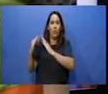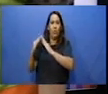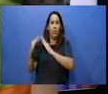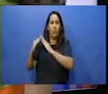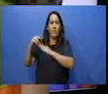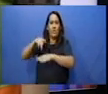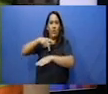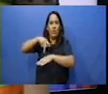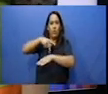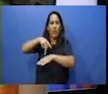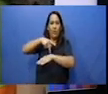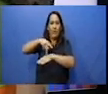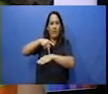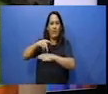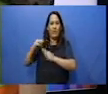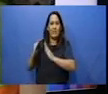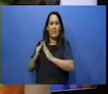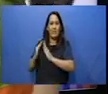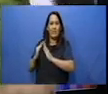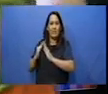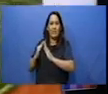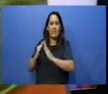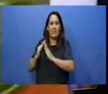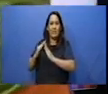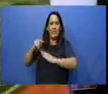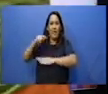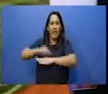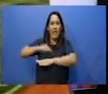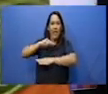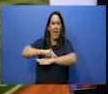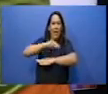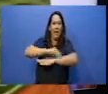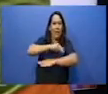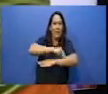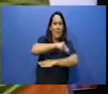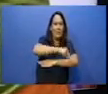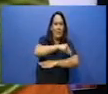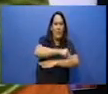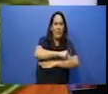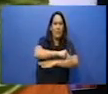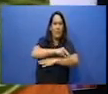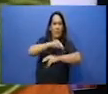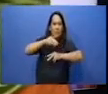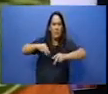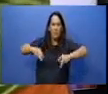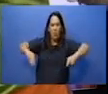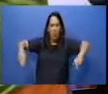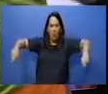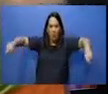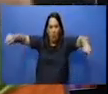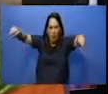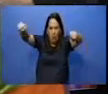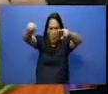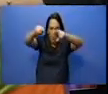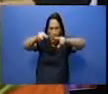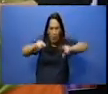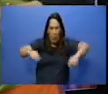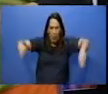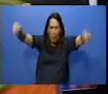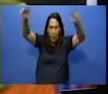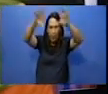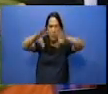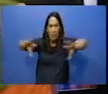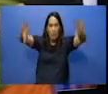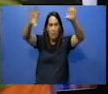do Paraguai. E aí os gafanhotos fizeram uma nuvem gigantesca, com milhões e milhões de